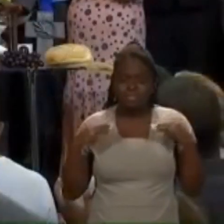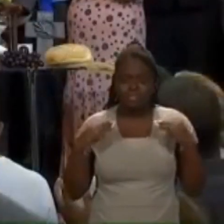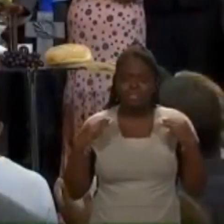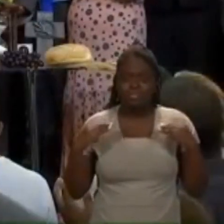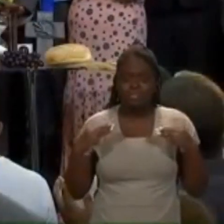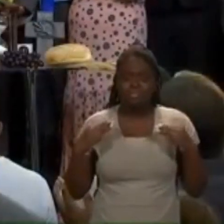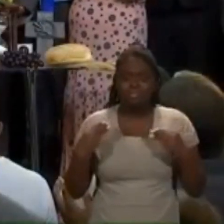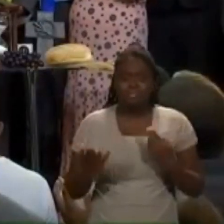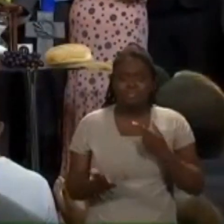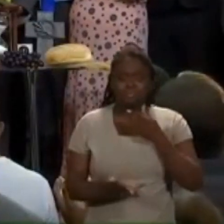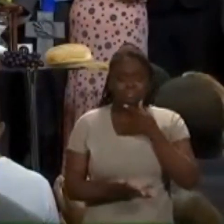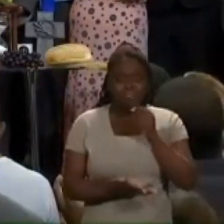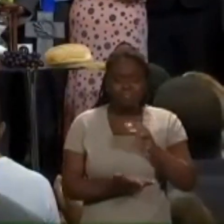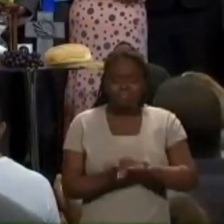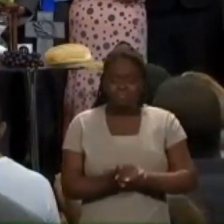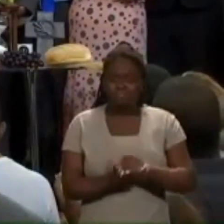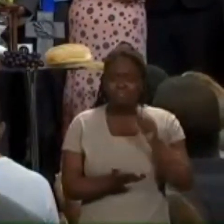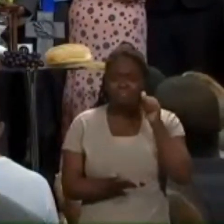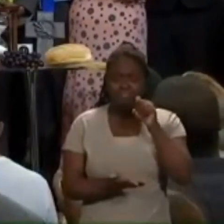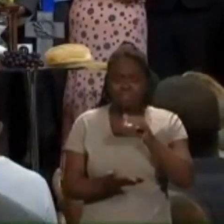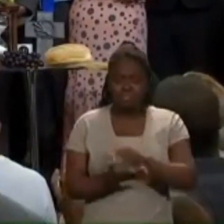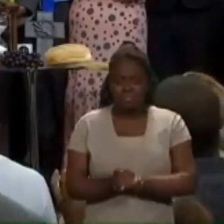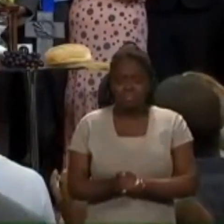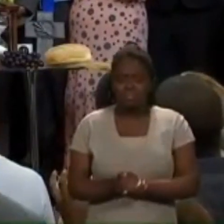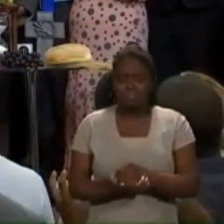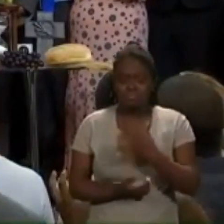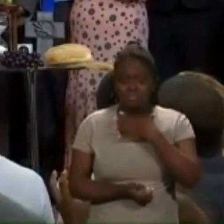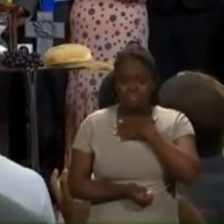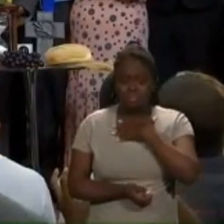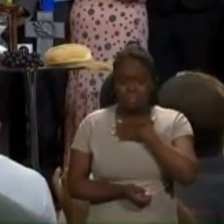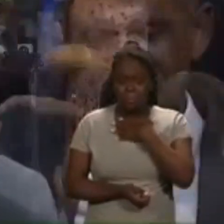seus cônjuges, dos filhos,